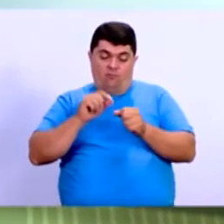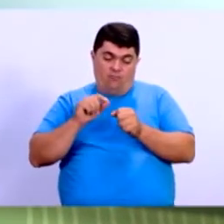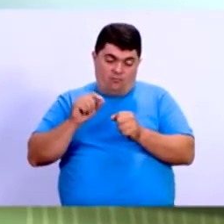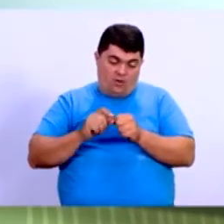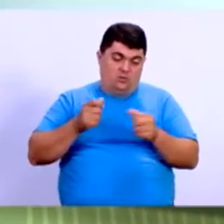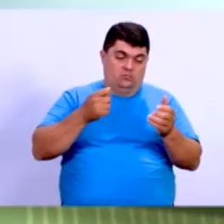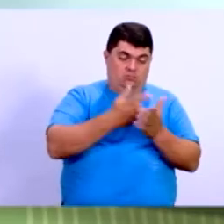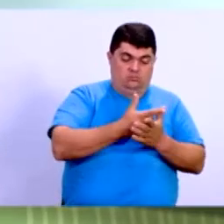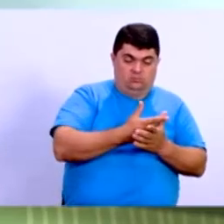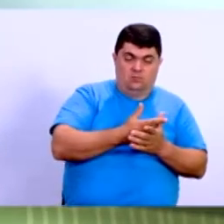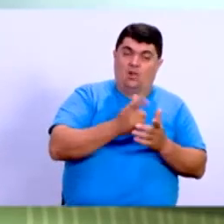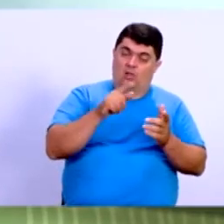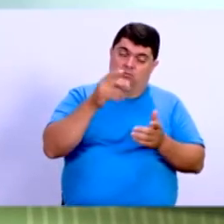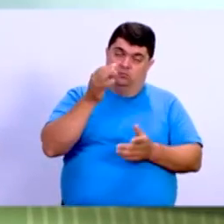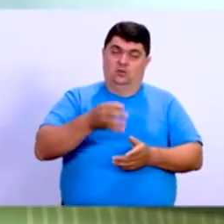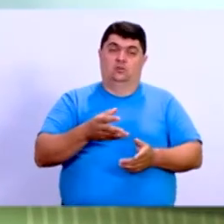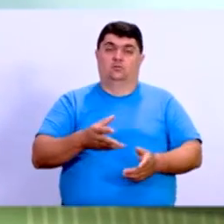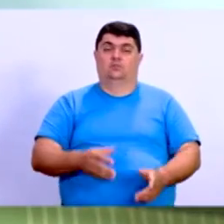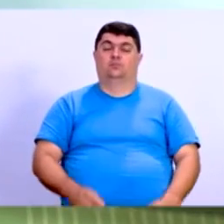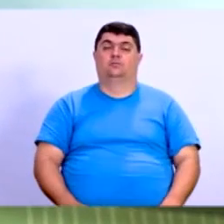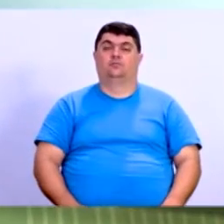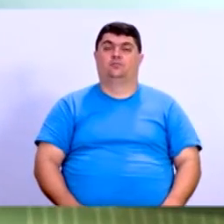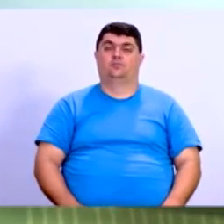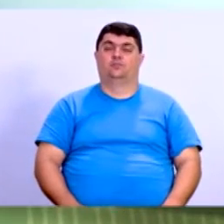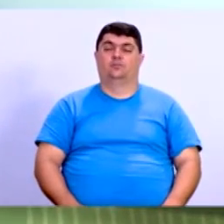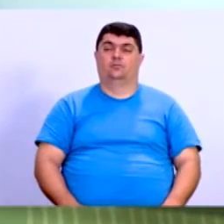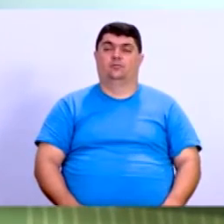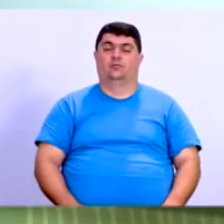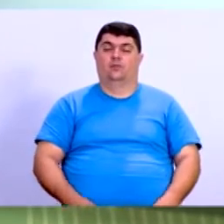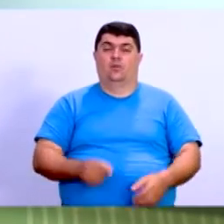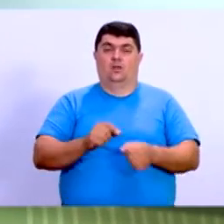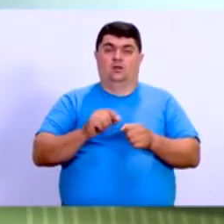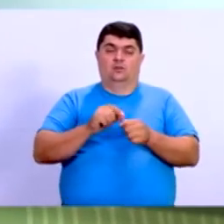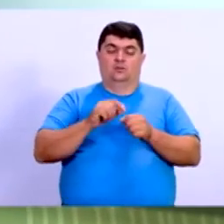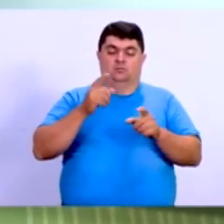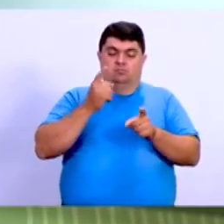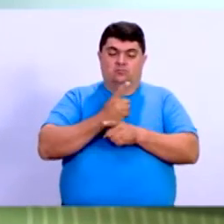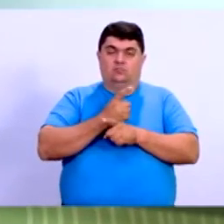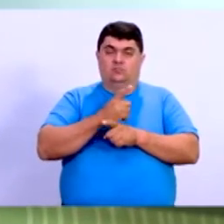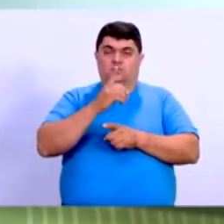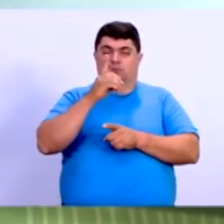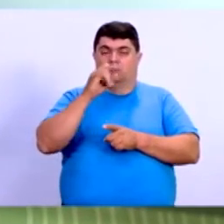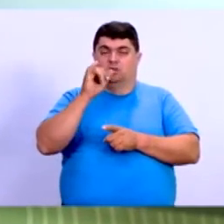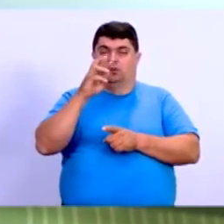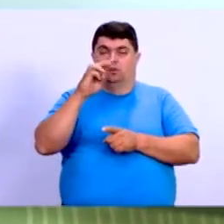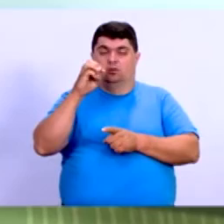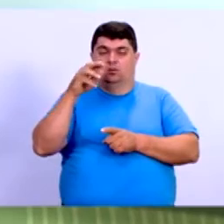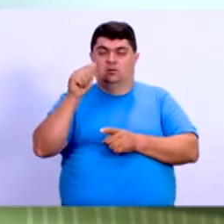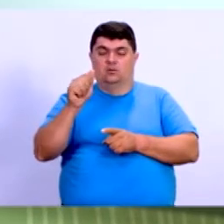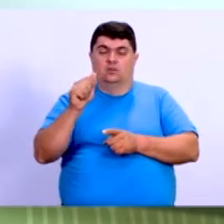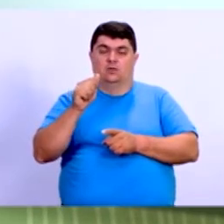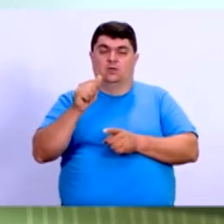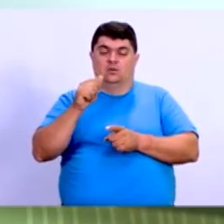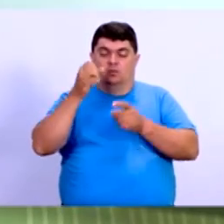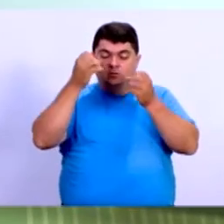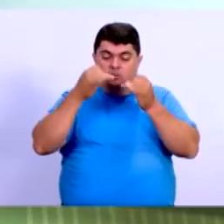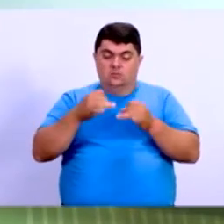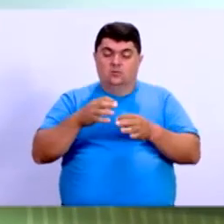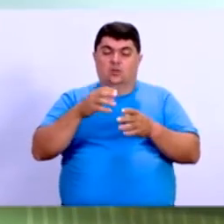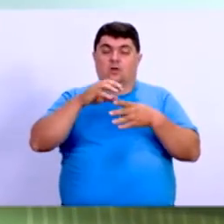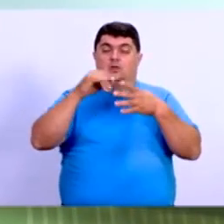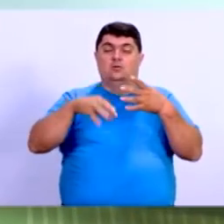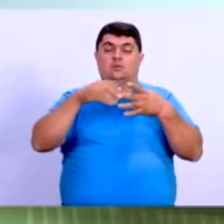correto? Então, você faz essa identificação. Nesse diagrama de classes, você fala quais são os atributos que eles